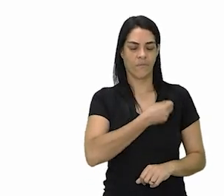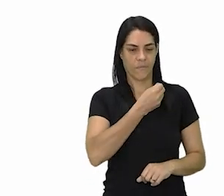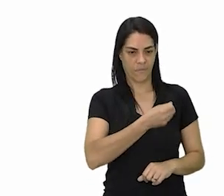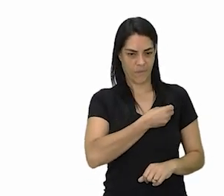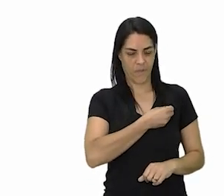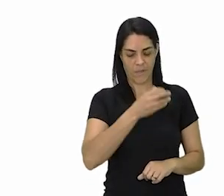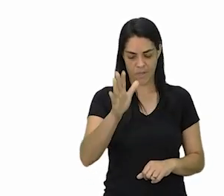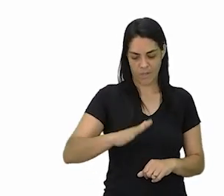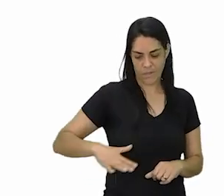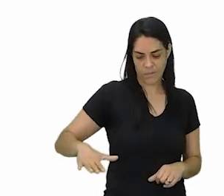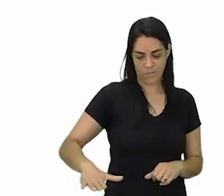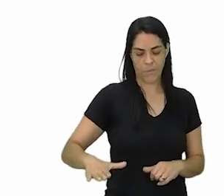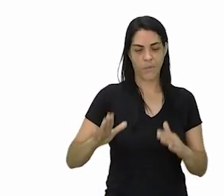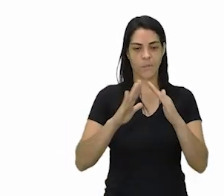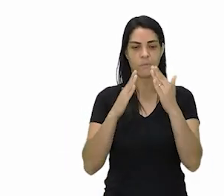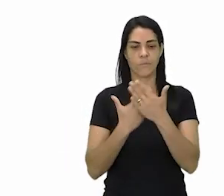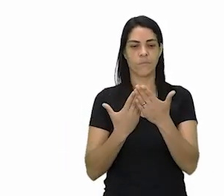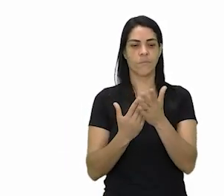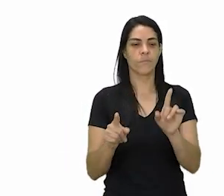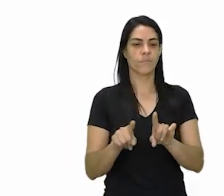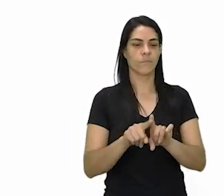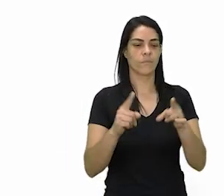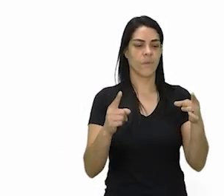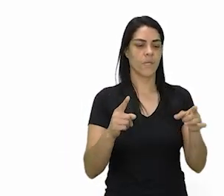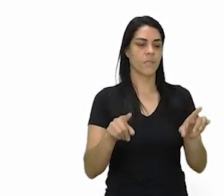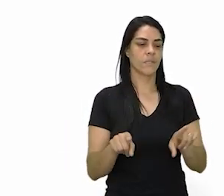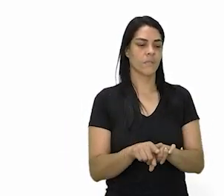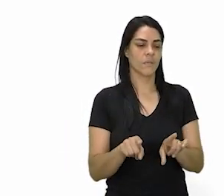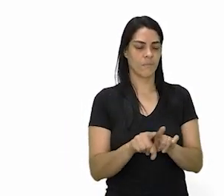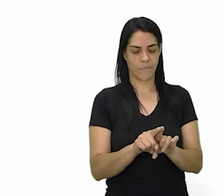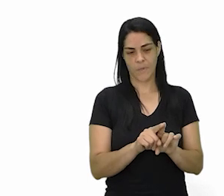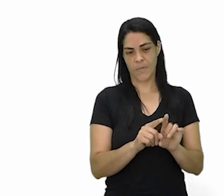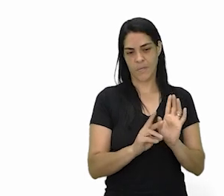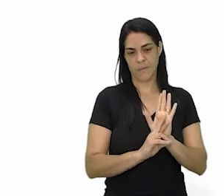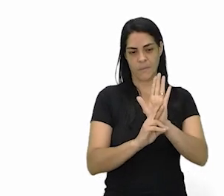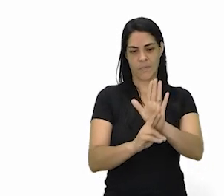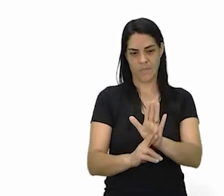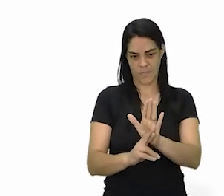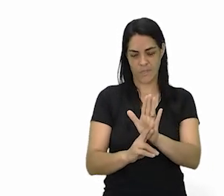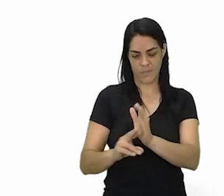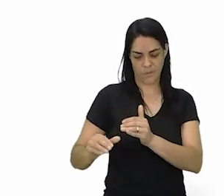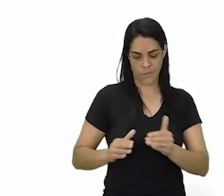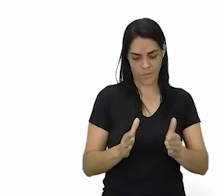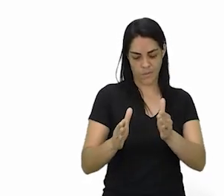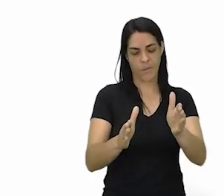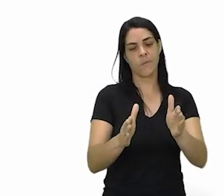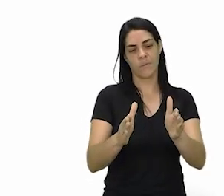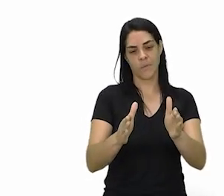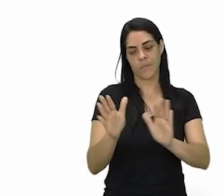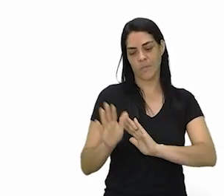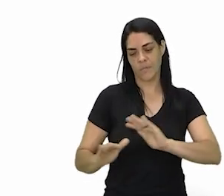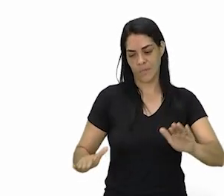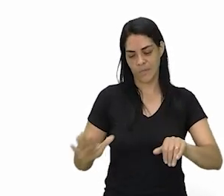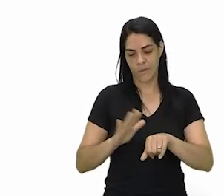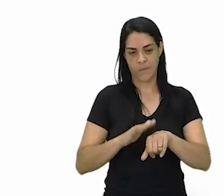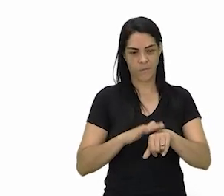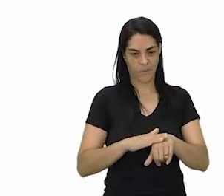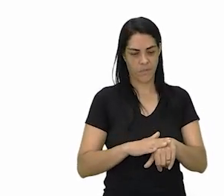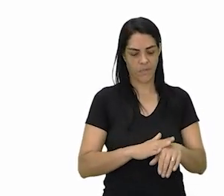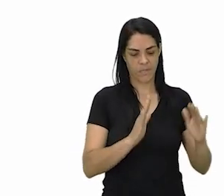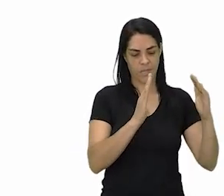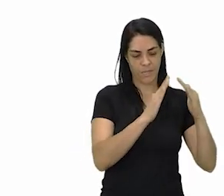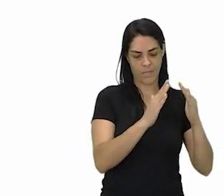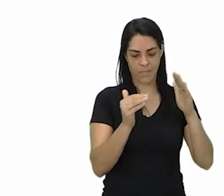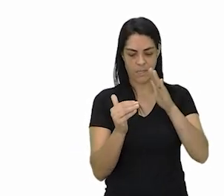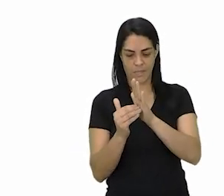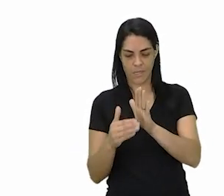escolar, mas também a representação de trajetórias que são vivenciadas no percurso que as crianças fazem de casa para a